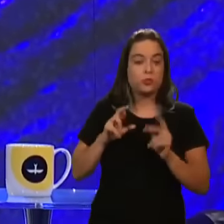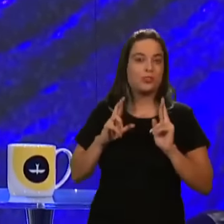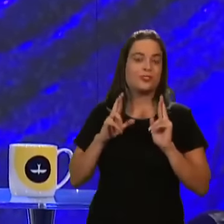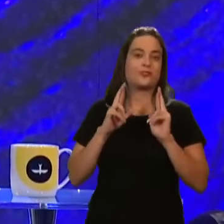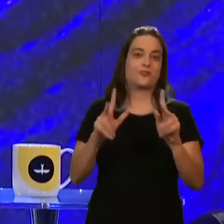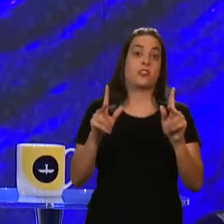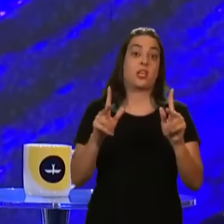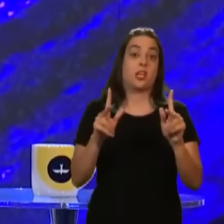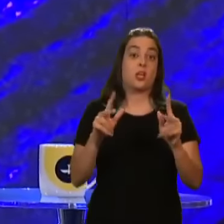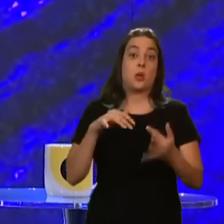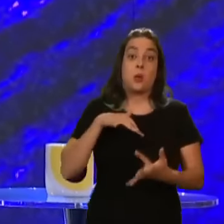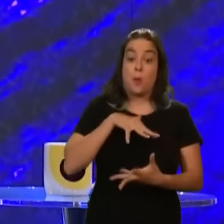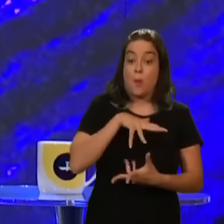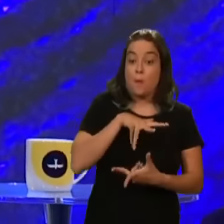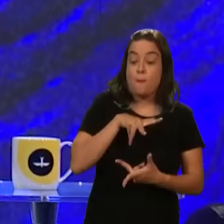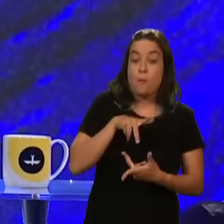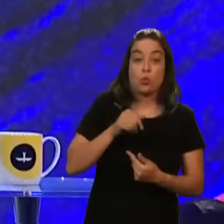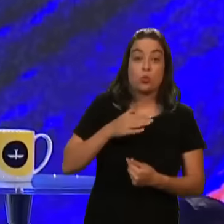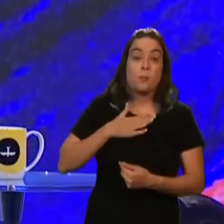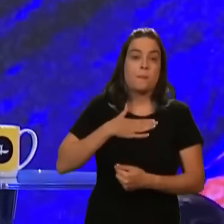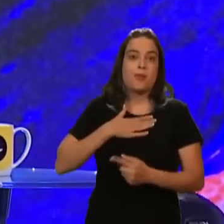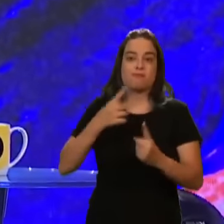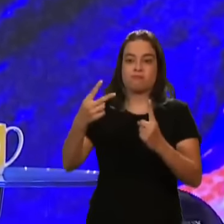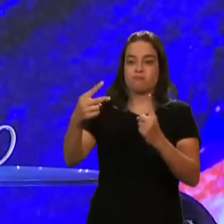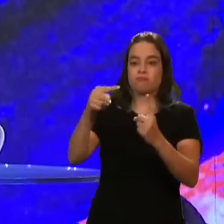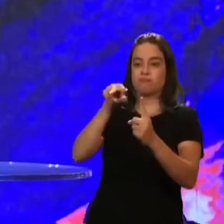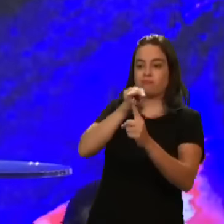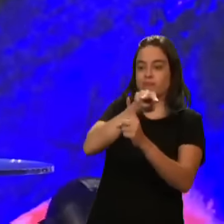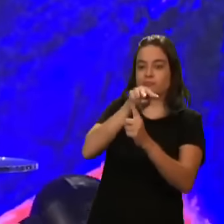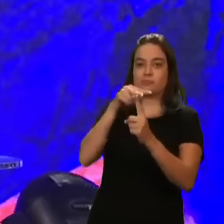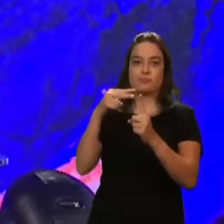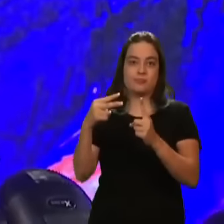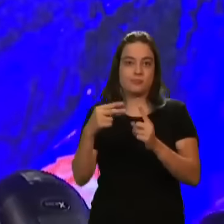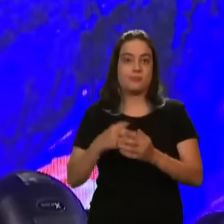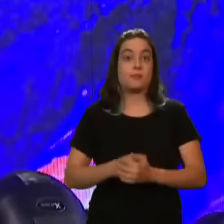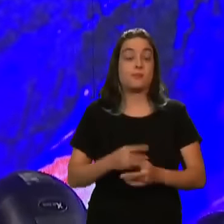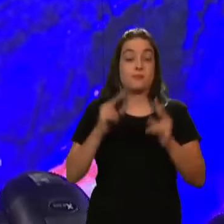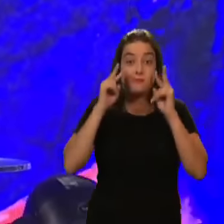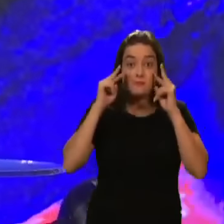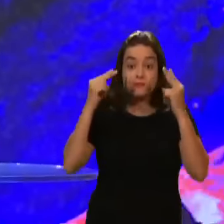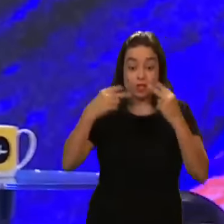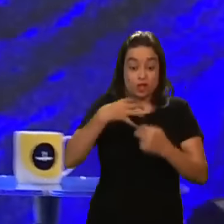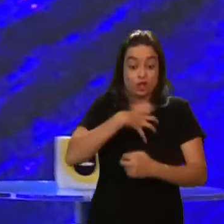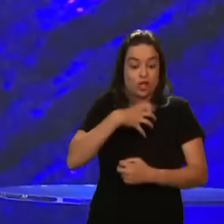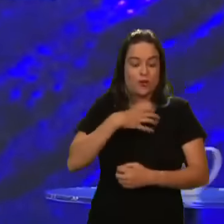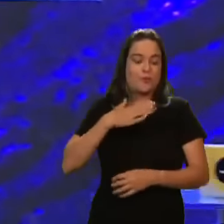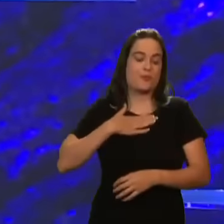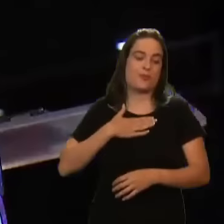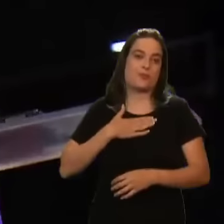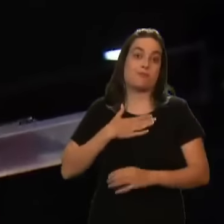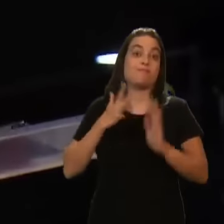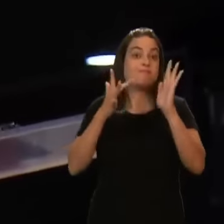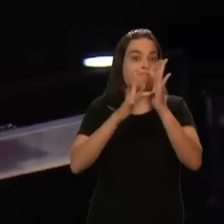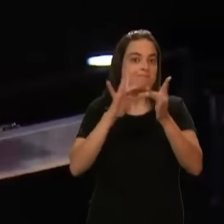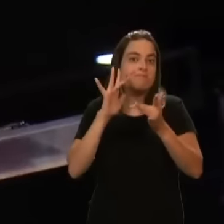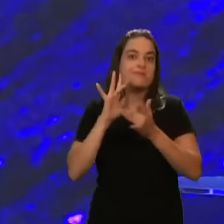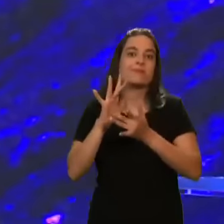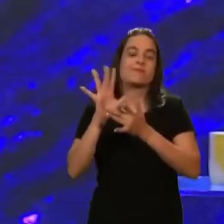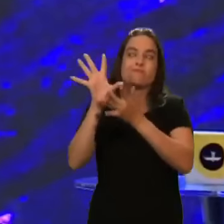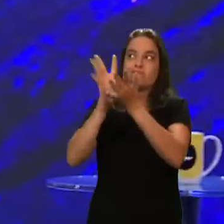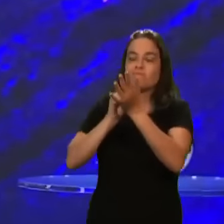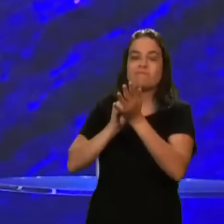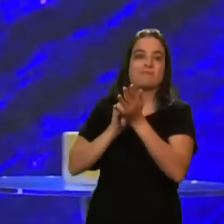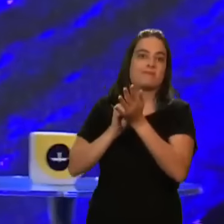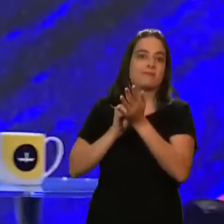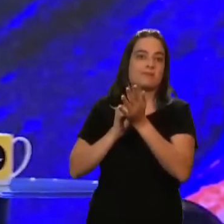Eu vou te fazer ver o mundo da minha perspectiva. Você vai enxergar as coisas como eu vejo. Quem quer ver as coisas como Jesus vê?